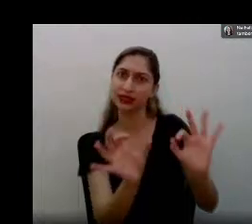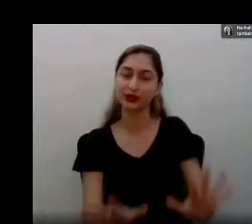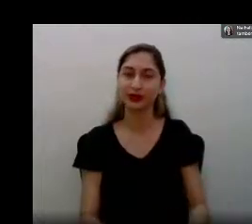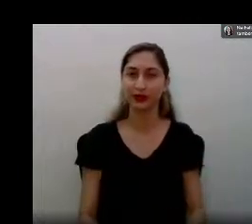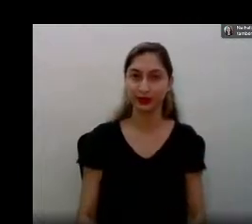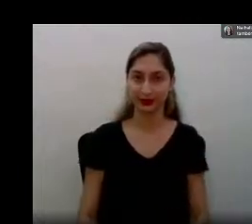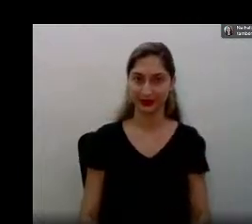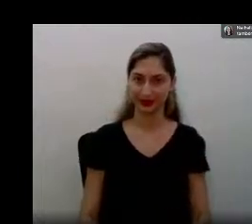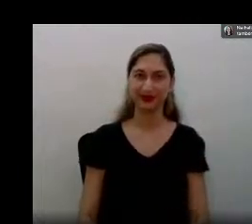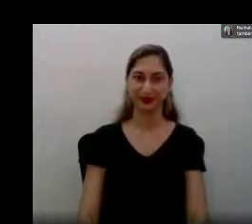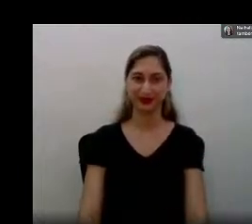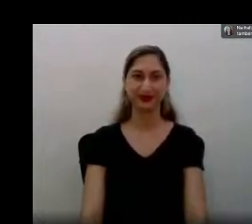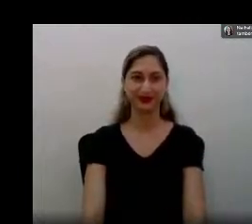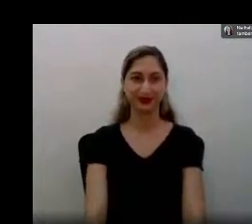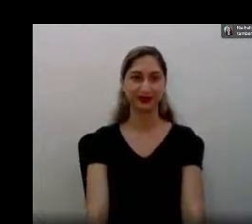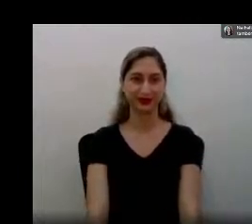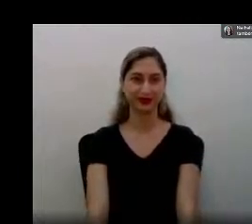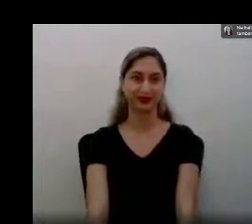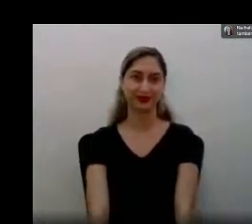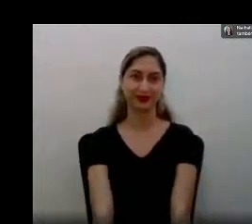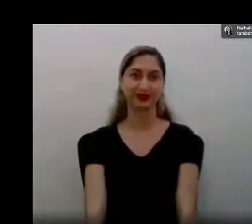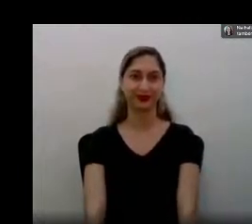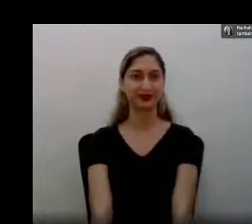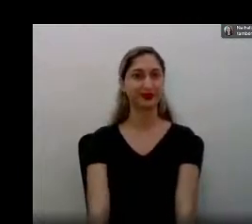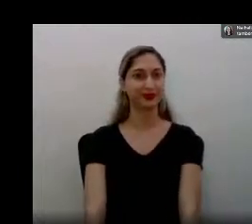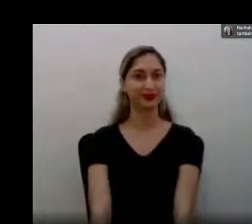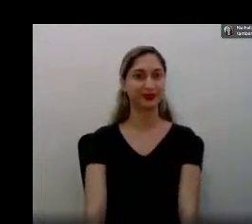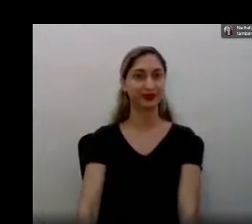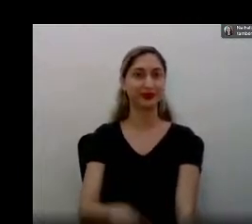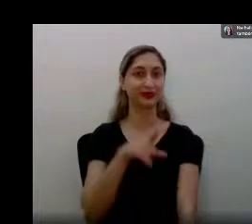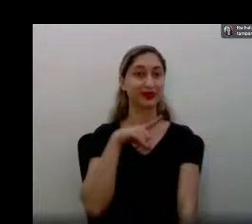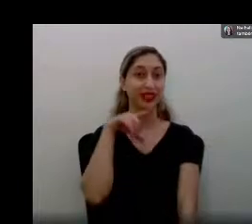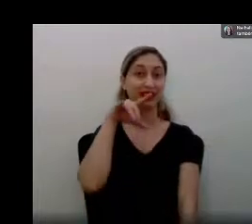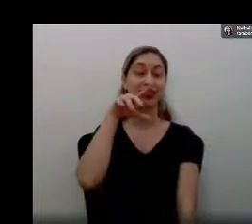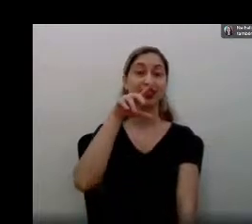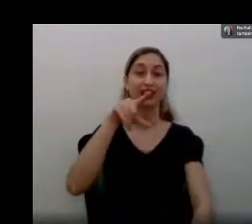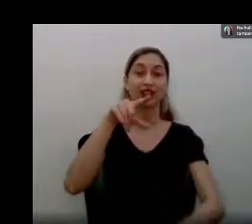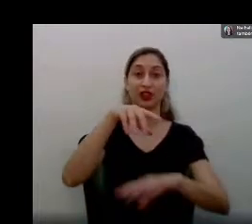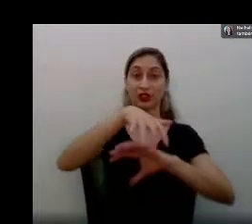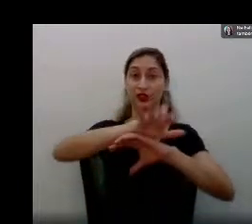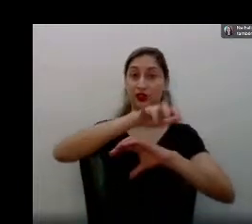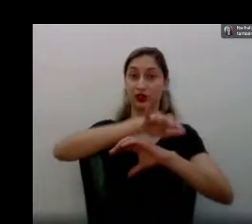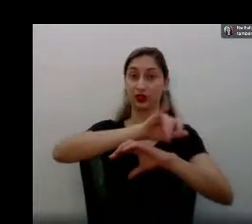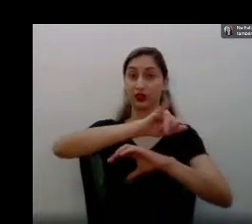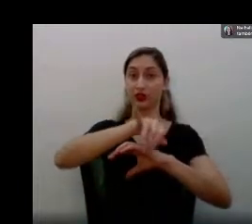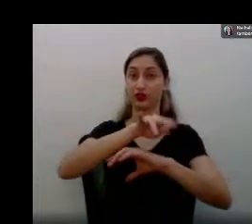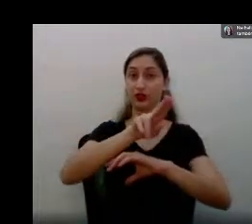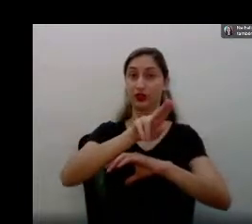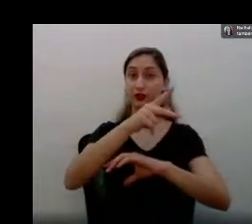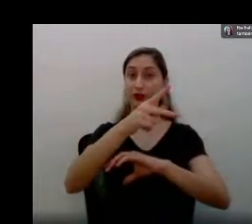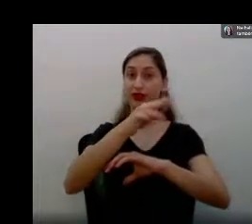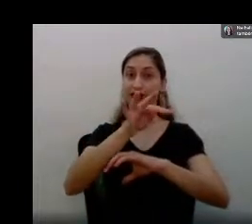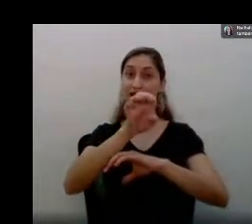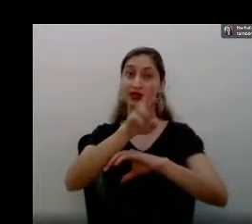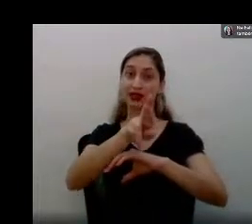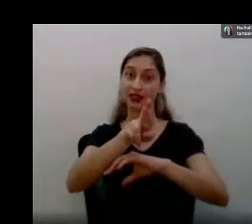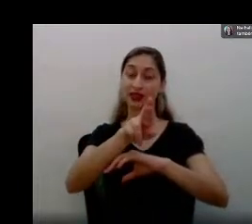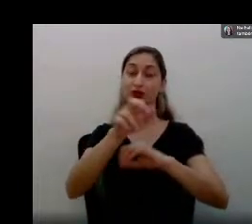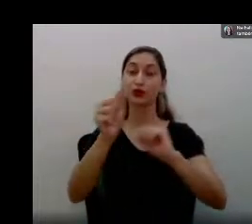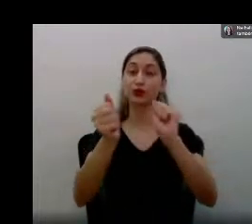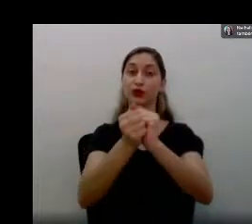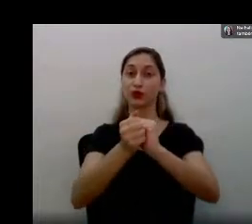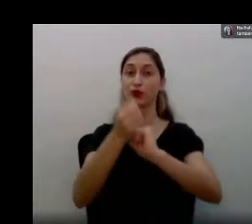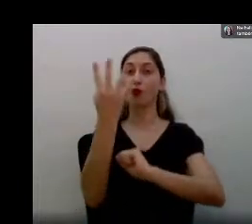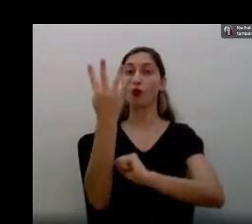Essa essa configuração aqui As Quatro Luas de Júpiter né as luas galileanas né de Júpiter